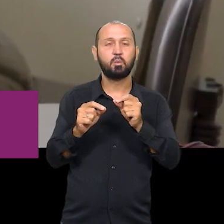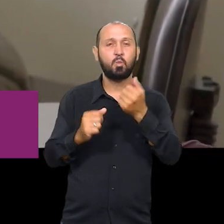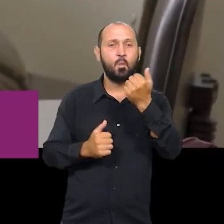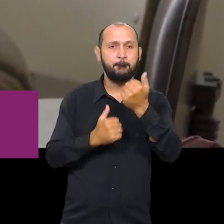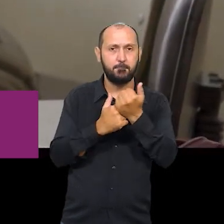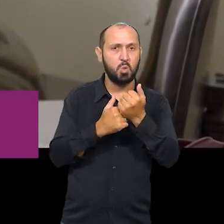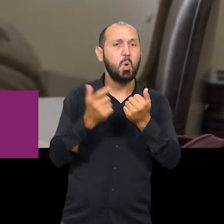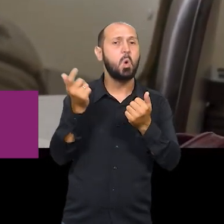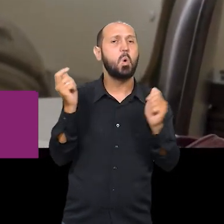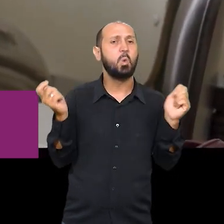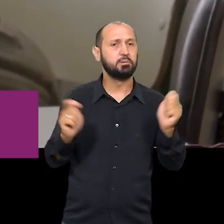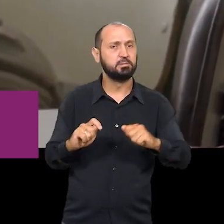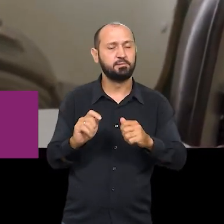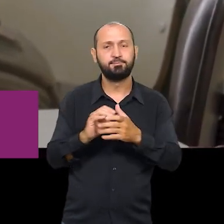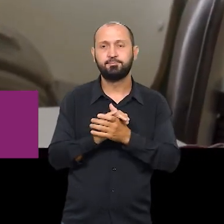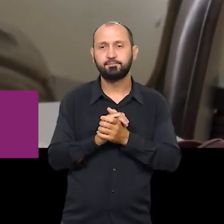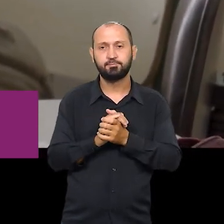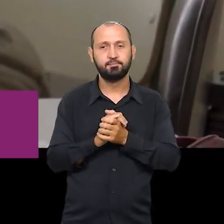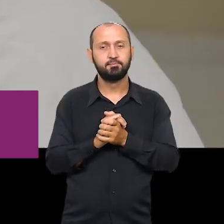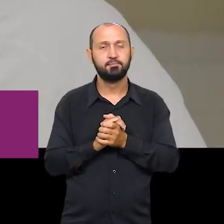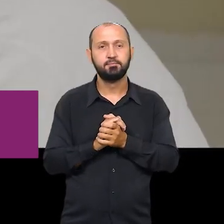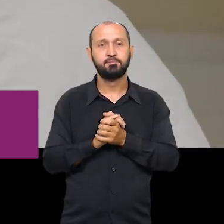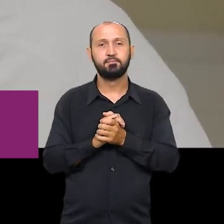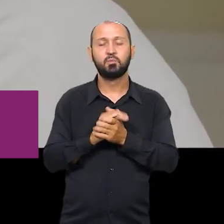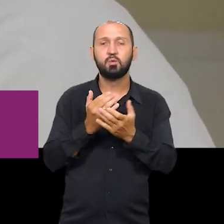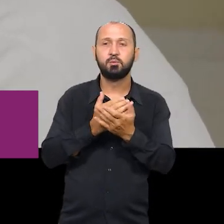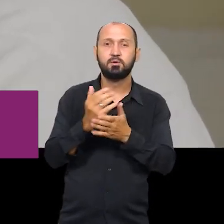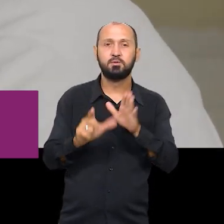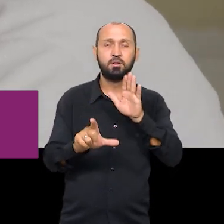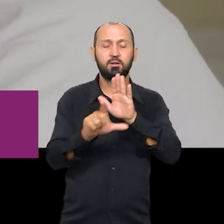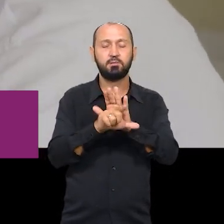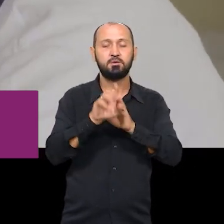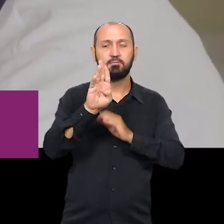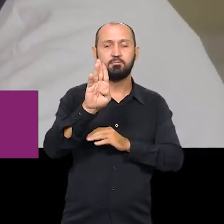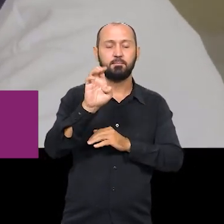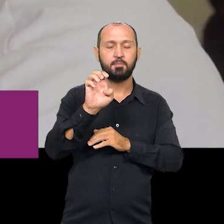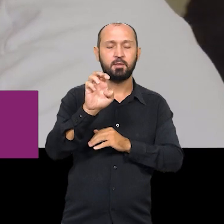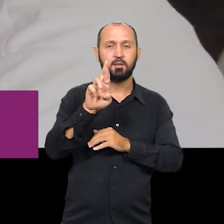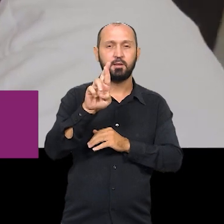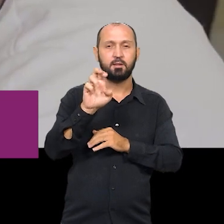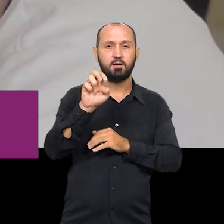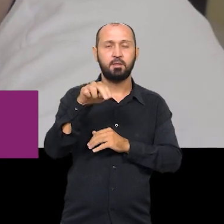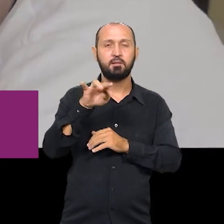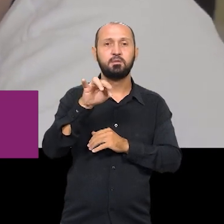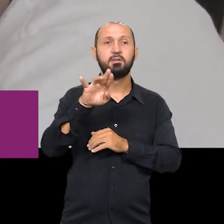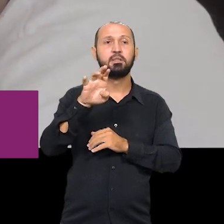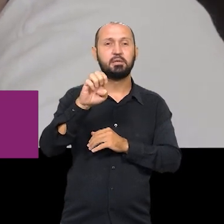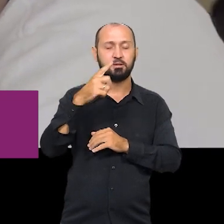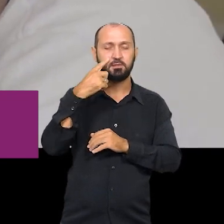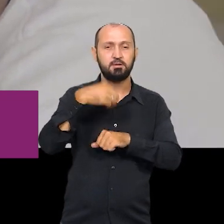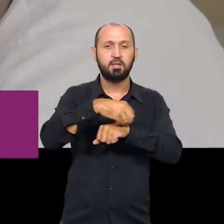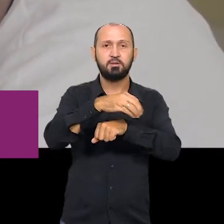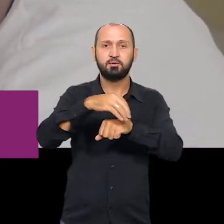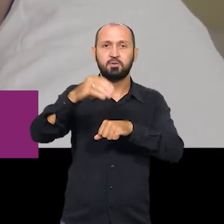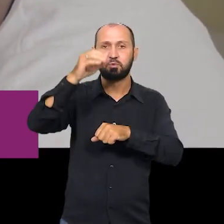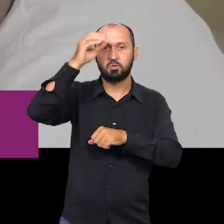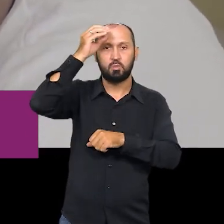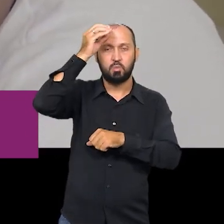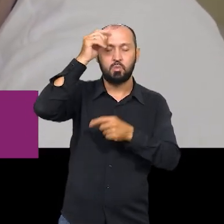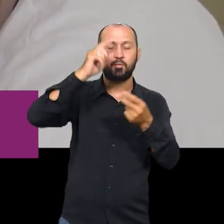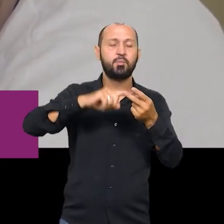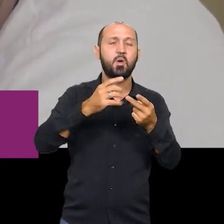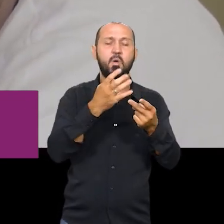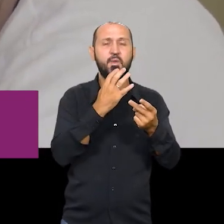né? E desde a Lei Berenice Piana, a disseminação sobre o autismo,